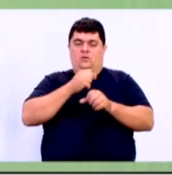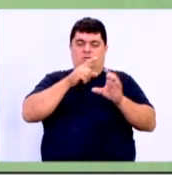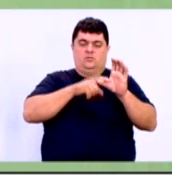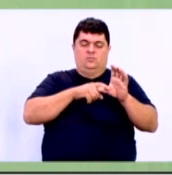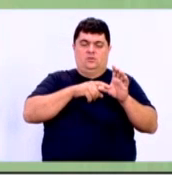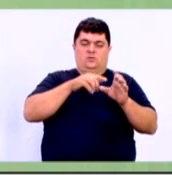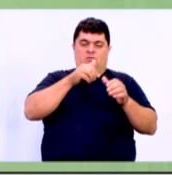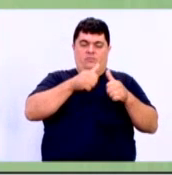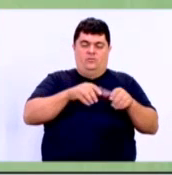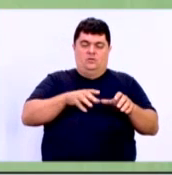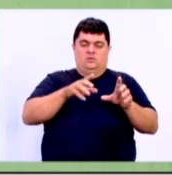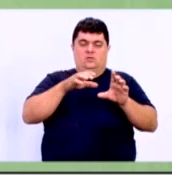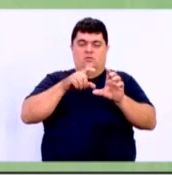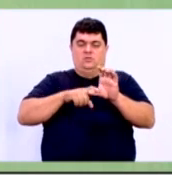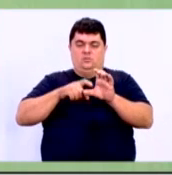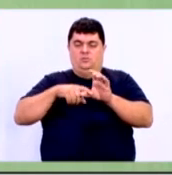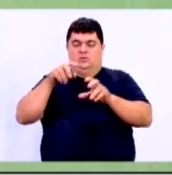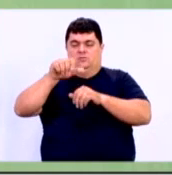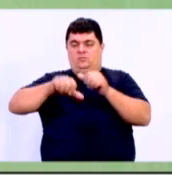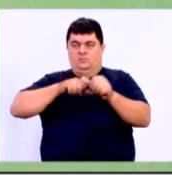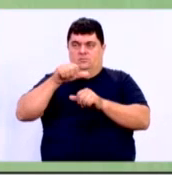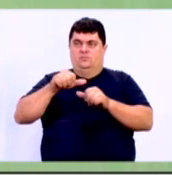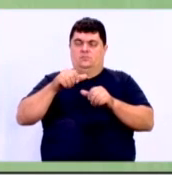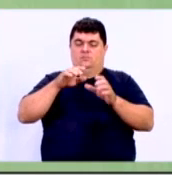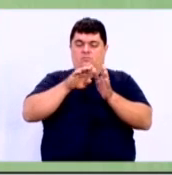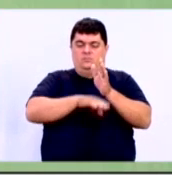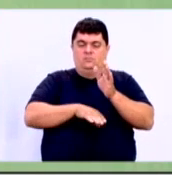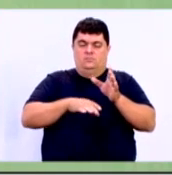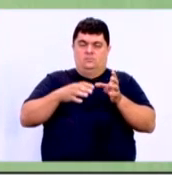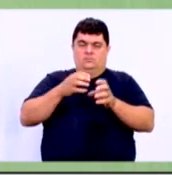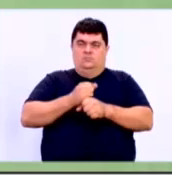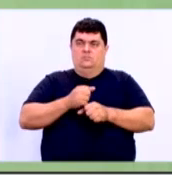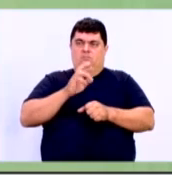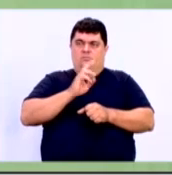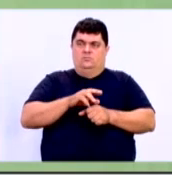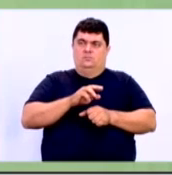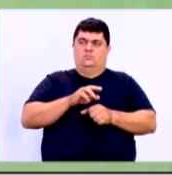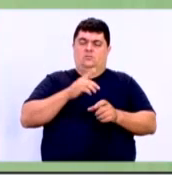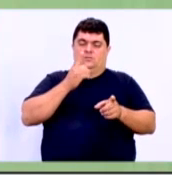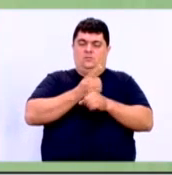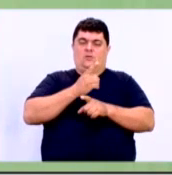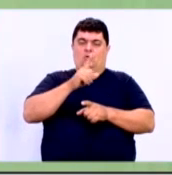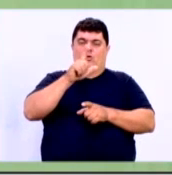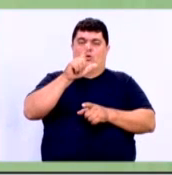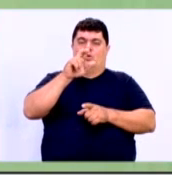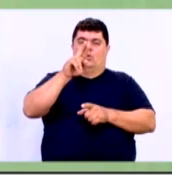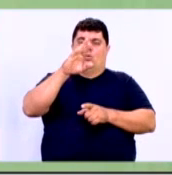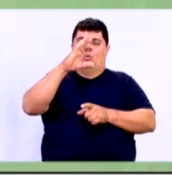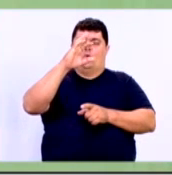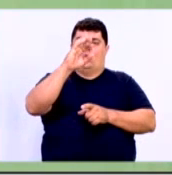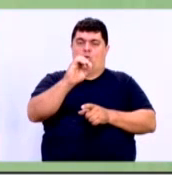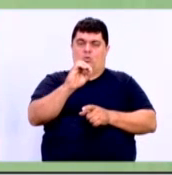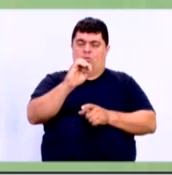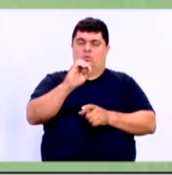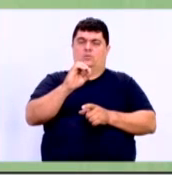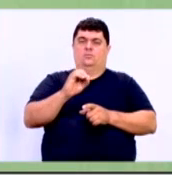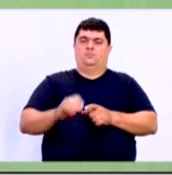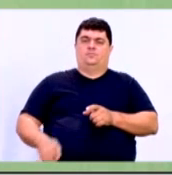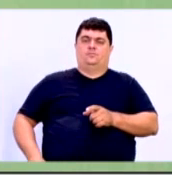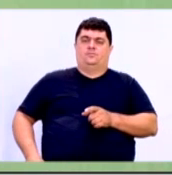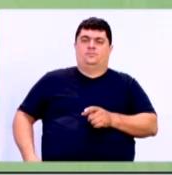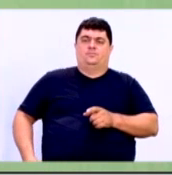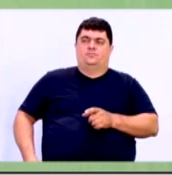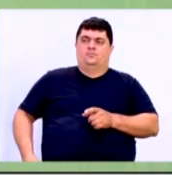despesas variáveis, que é igual a isso. Subtraiu, achamos o lucro líquido, ou seja, o que a empresa teve de